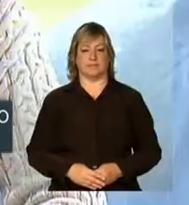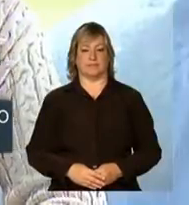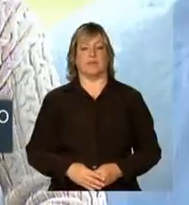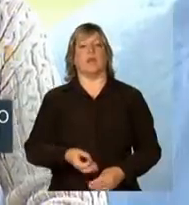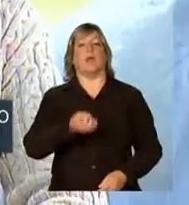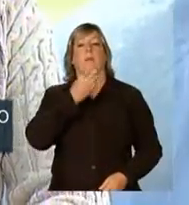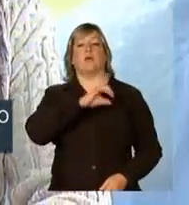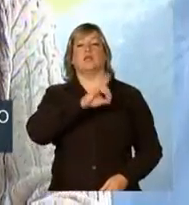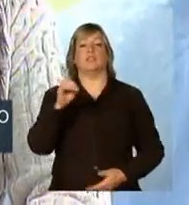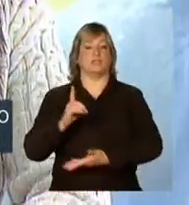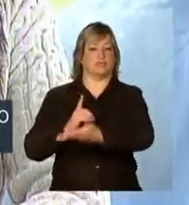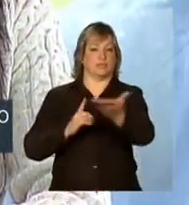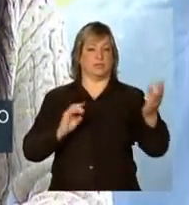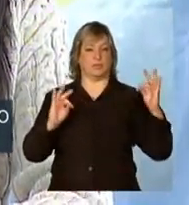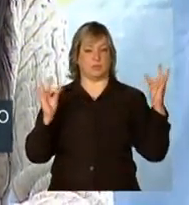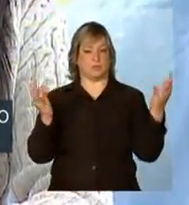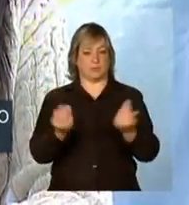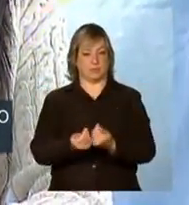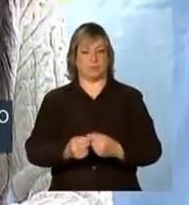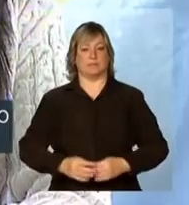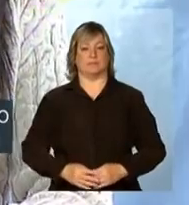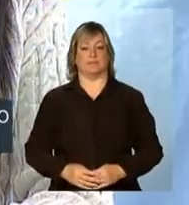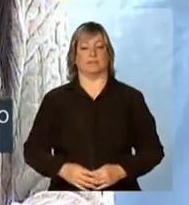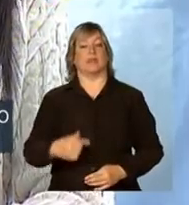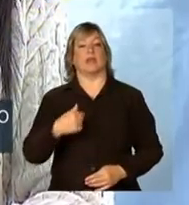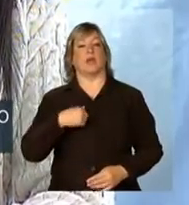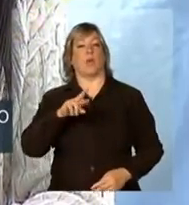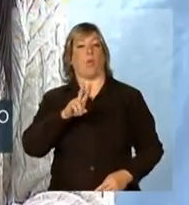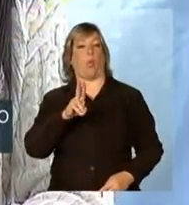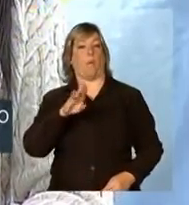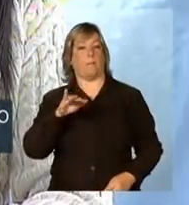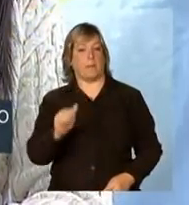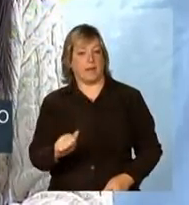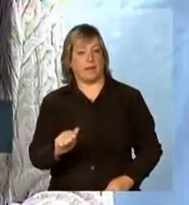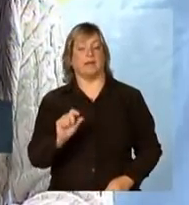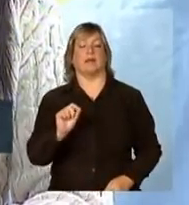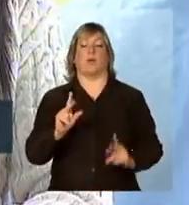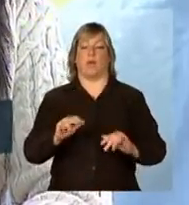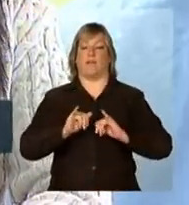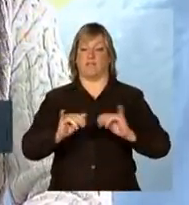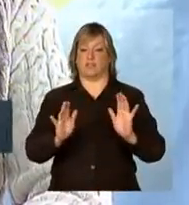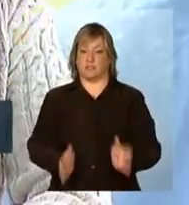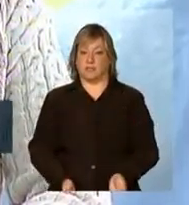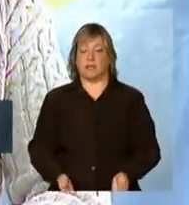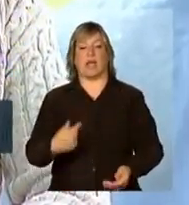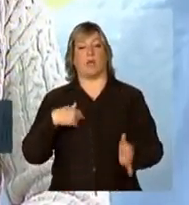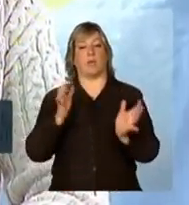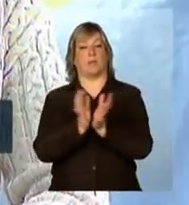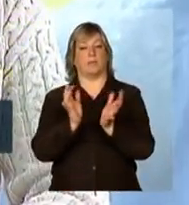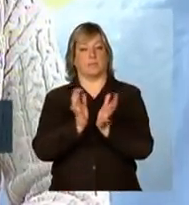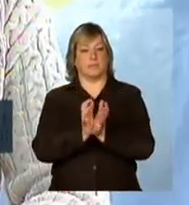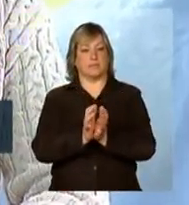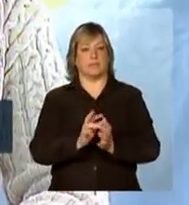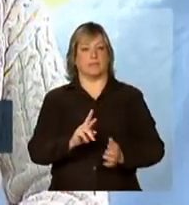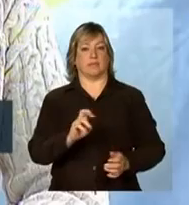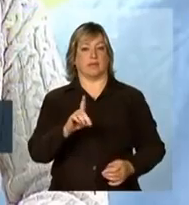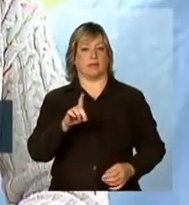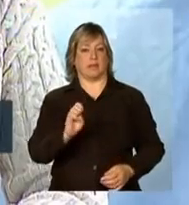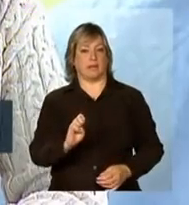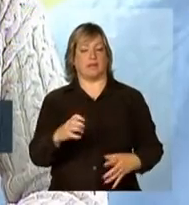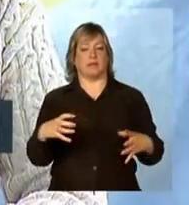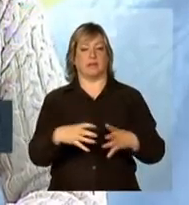Bom dia a todos e todas. Eu sou Rúbia Nascimento, como já foi falado. Faço parte da